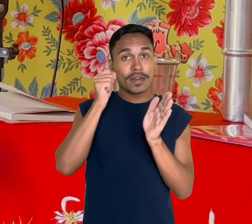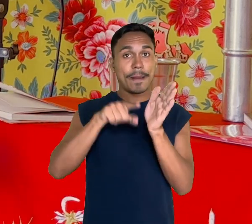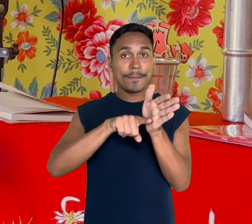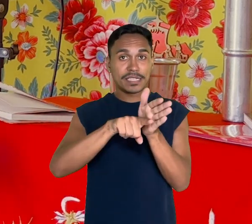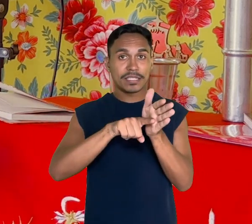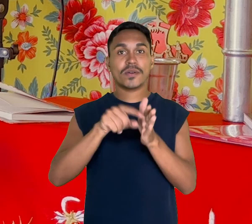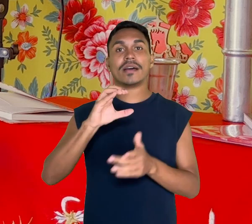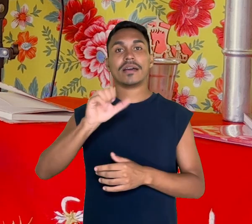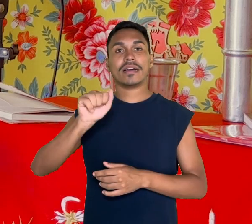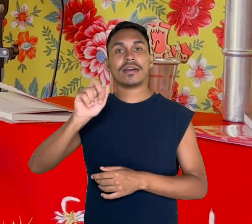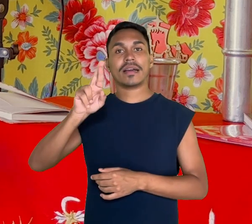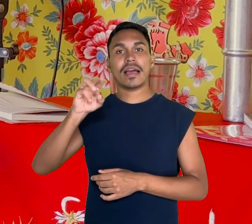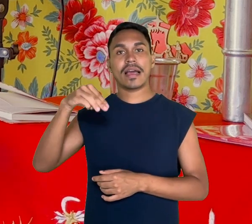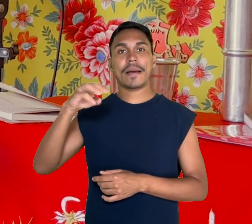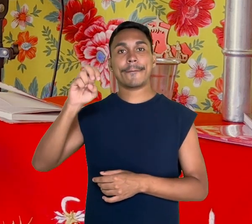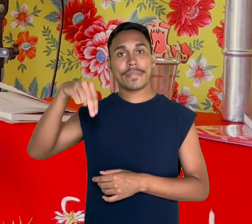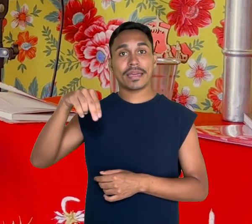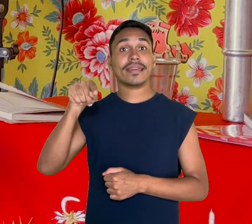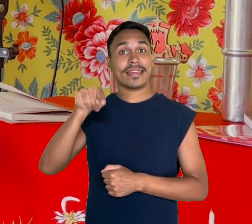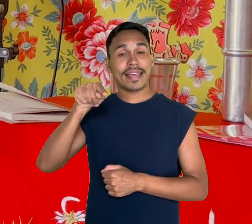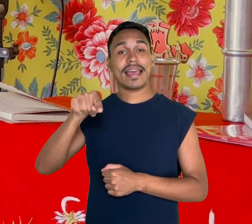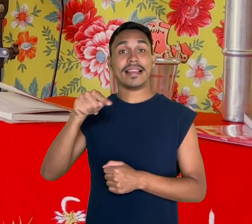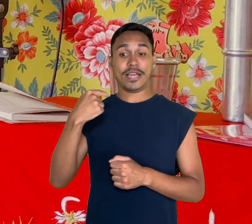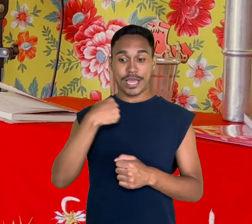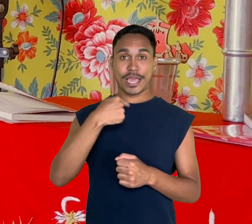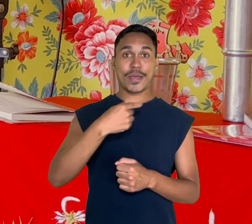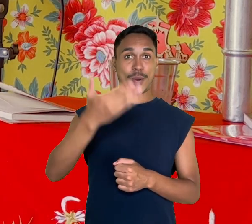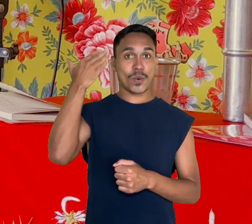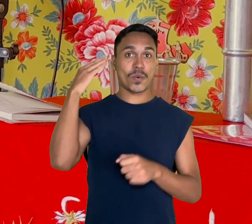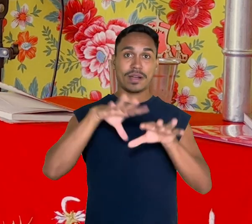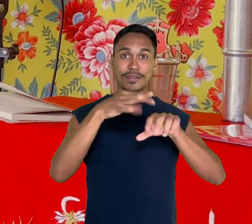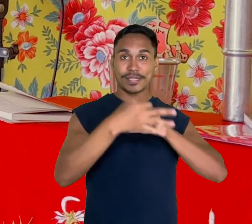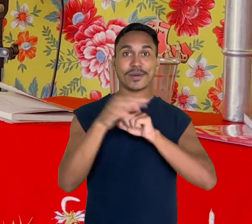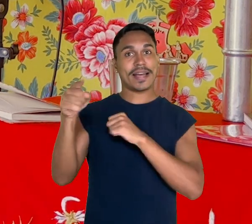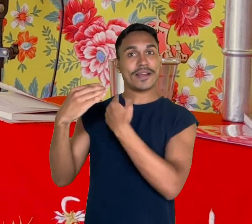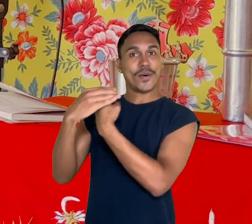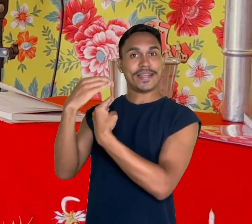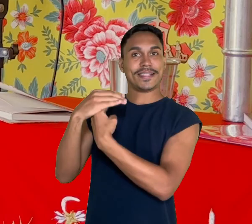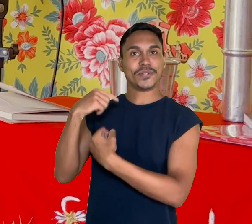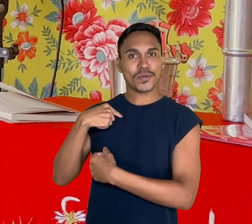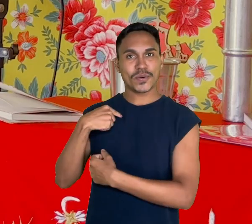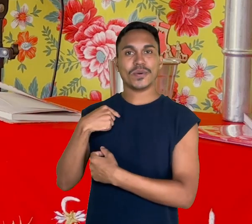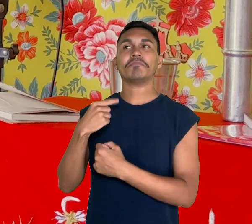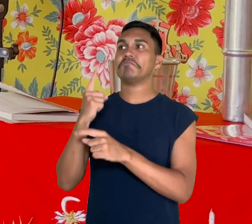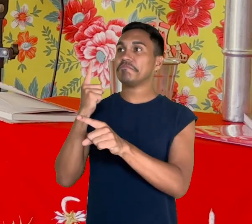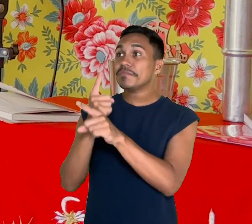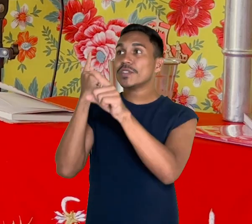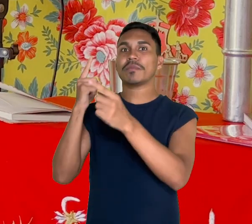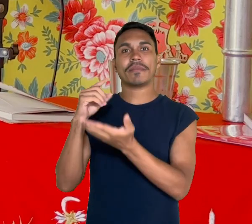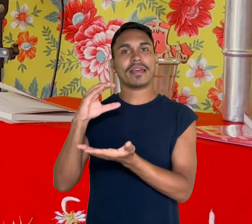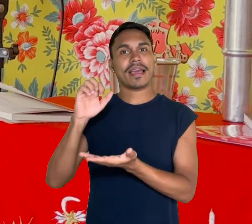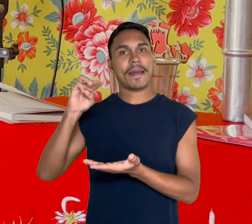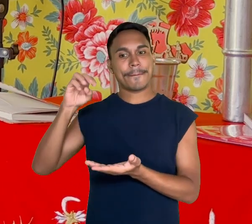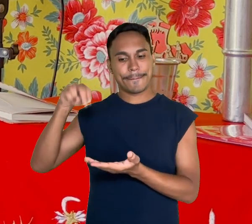pesquisadora Carmen. A Carmen a gente descobriu aqui conversando, que foi minha orientadora na graduação. É um presente para mim